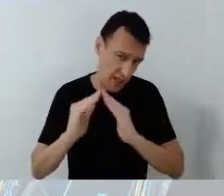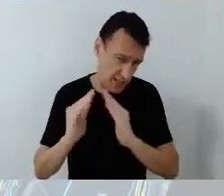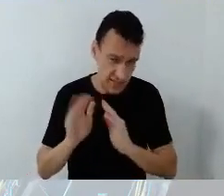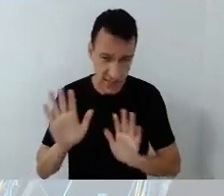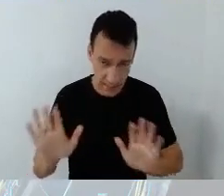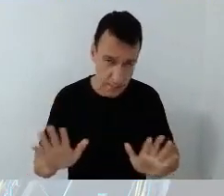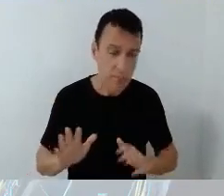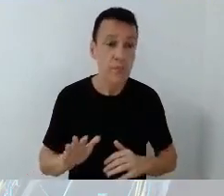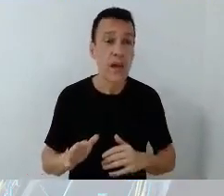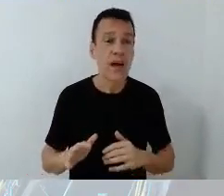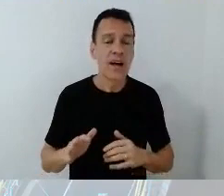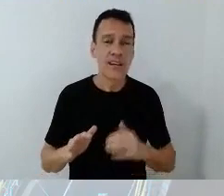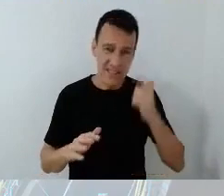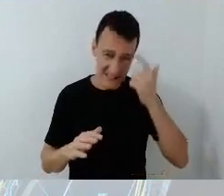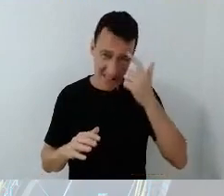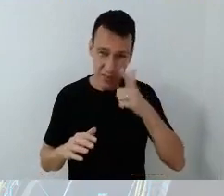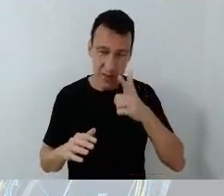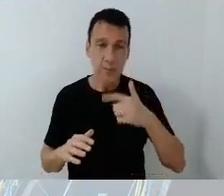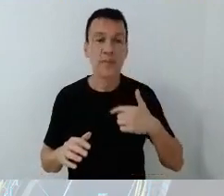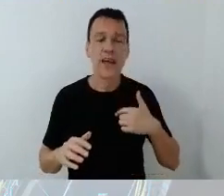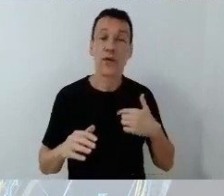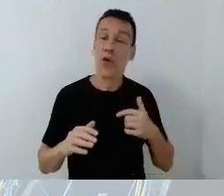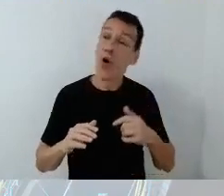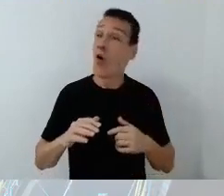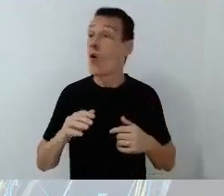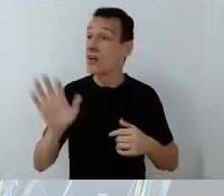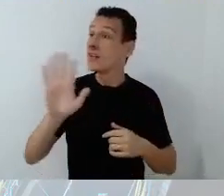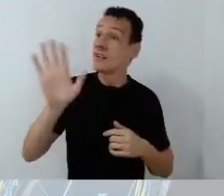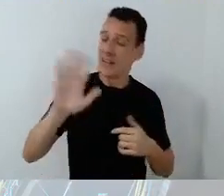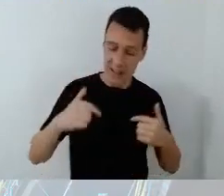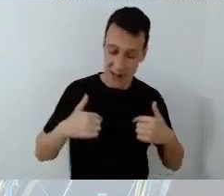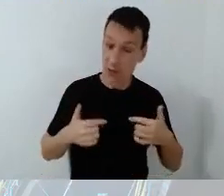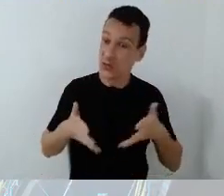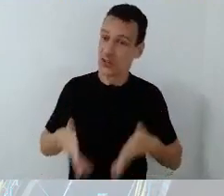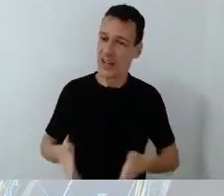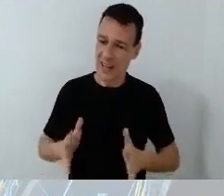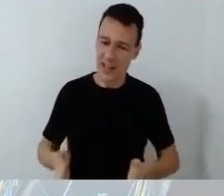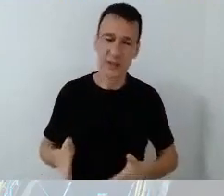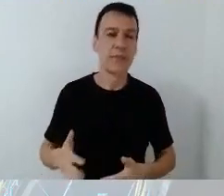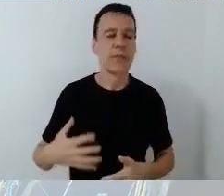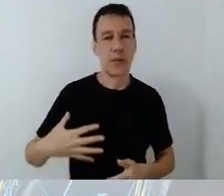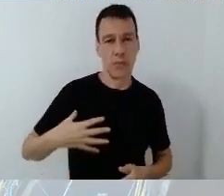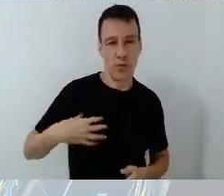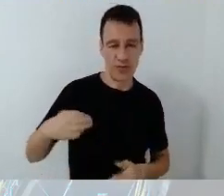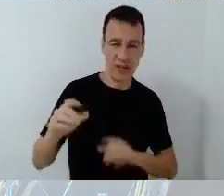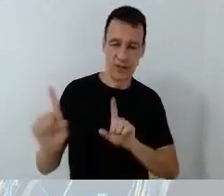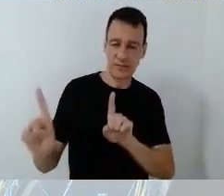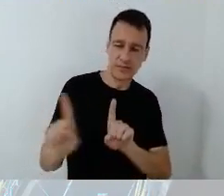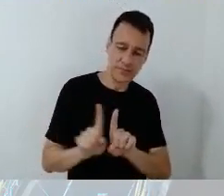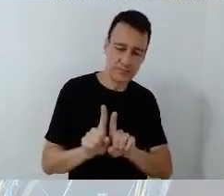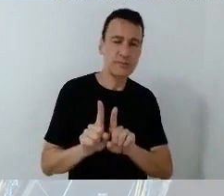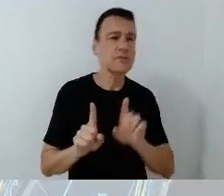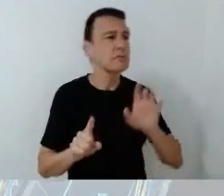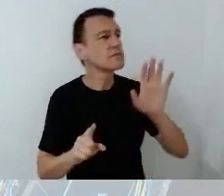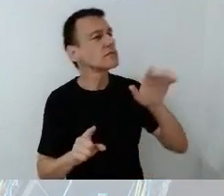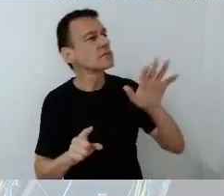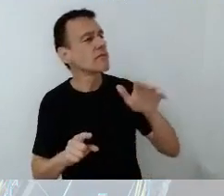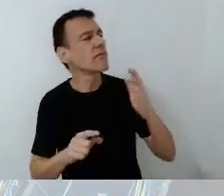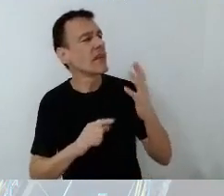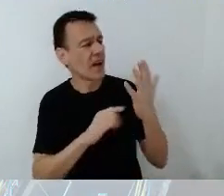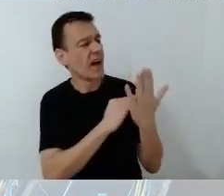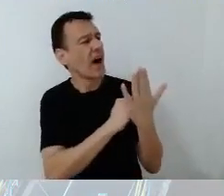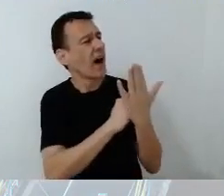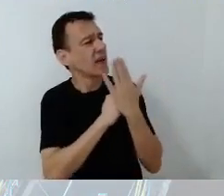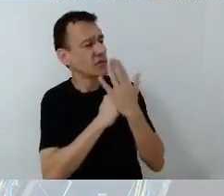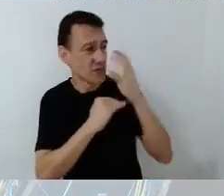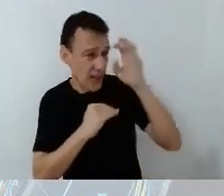de cheguei. Ontem eu me peguei fazendo isso. Eu sentei com meu filho falou assim, papai, me ajuda aqui a aprender uma mágica